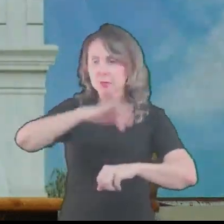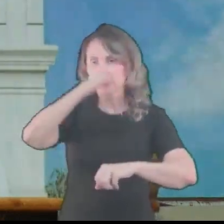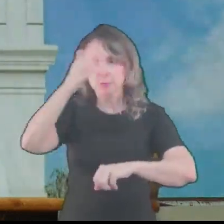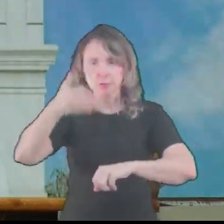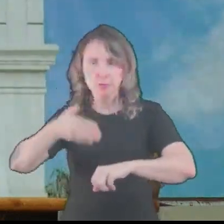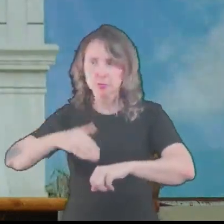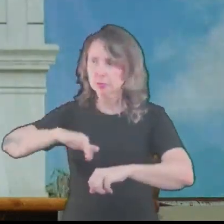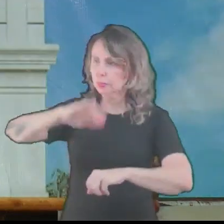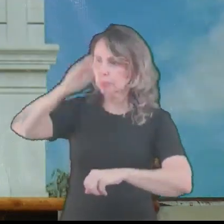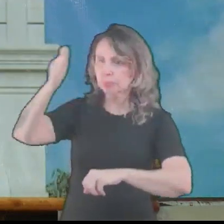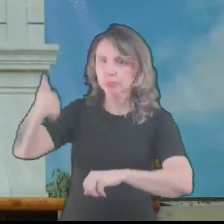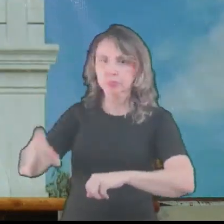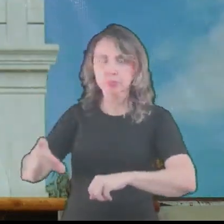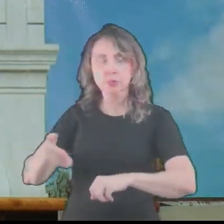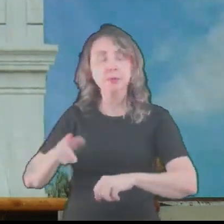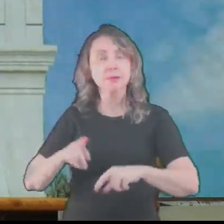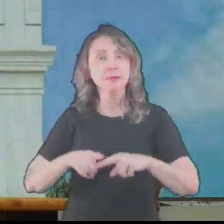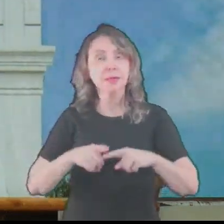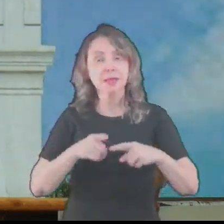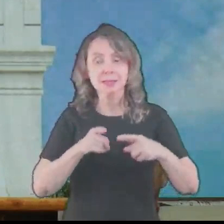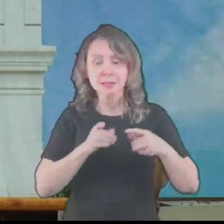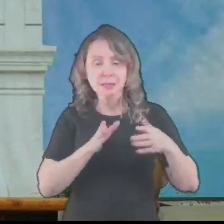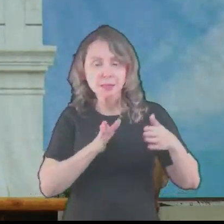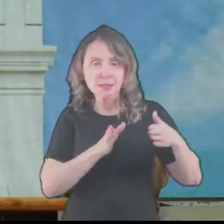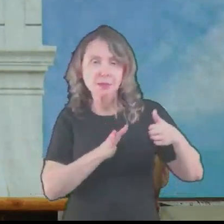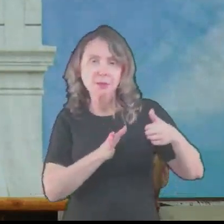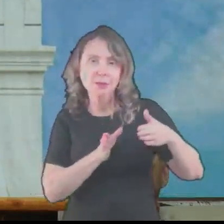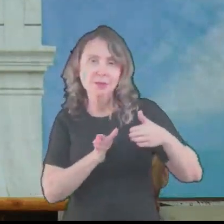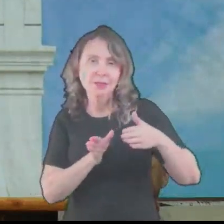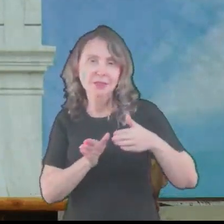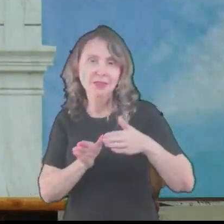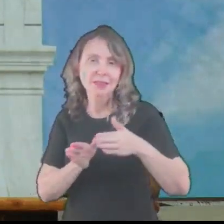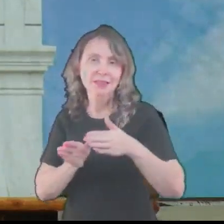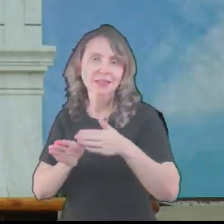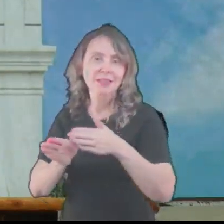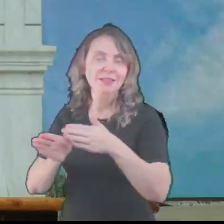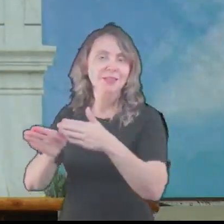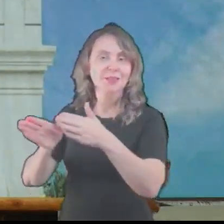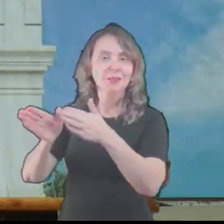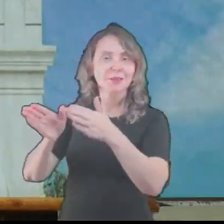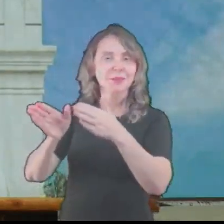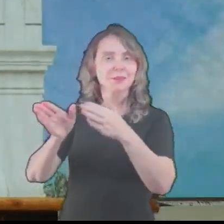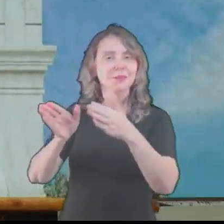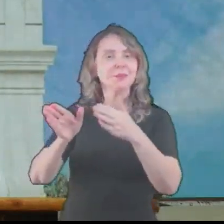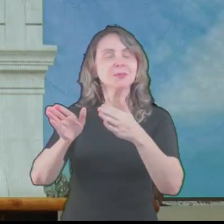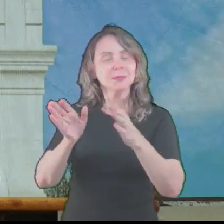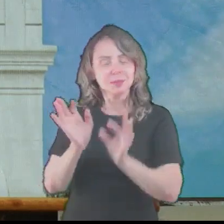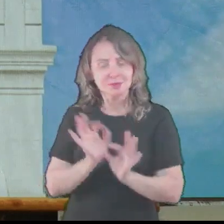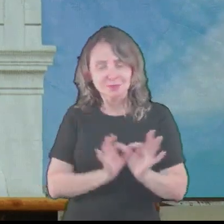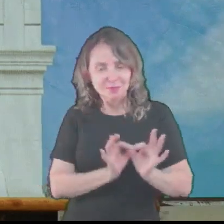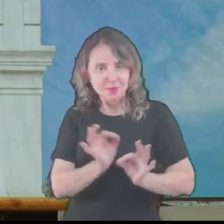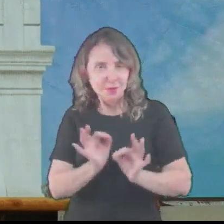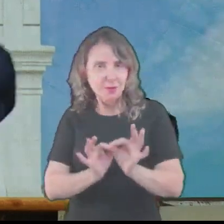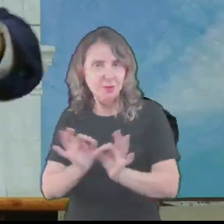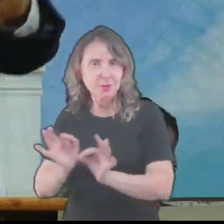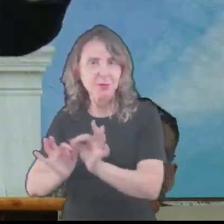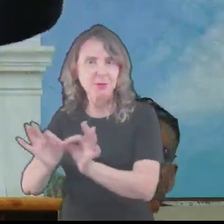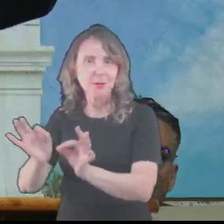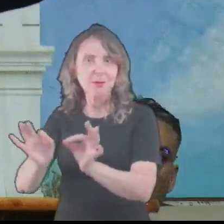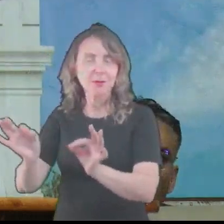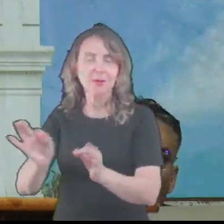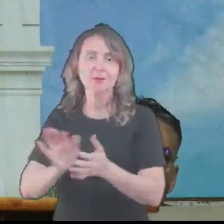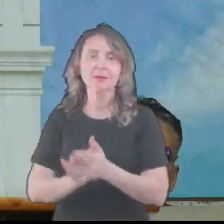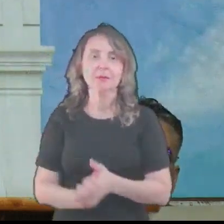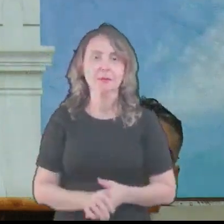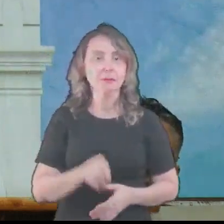e as minhas estradas serão levantadas. Prepare-se